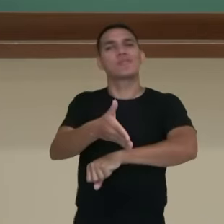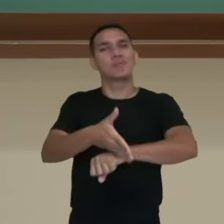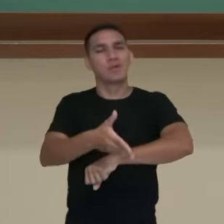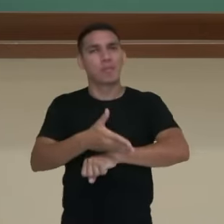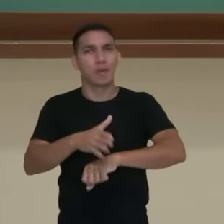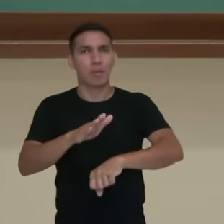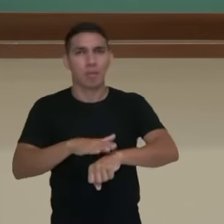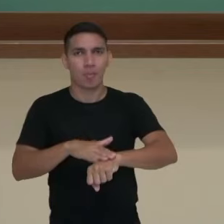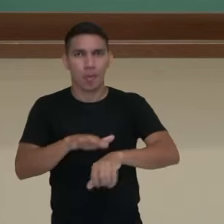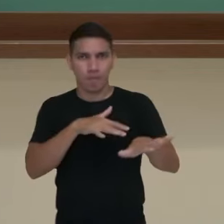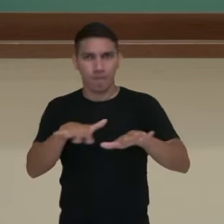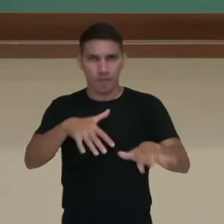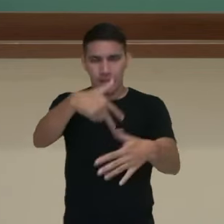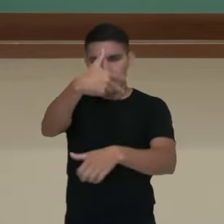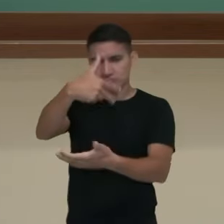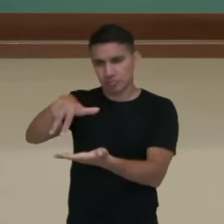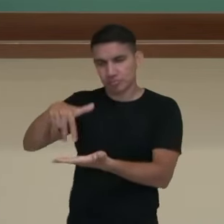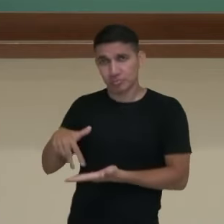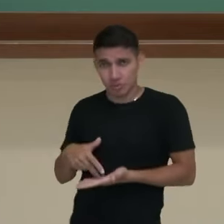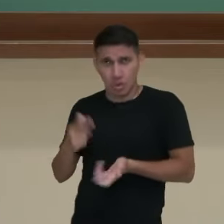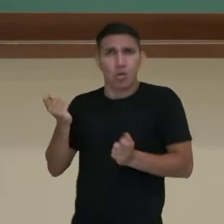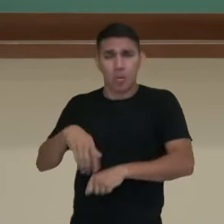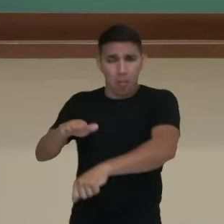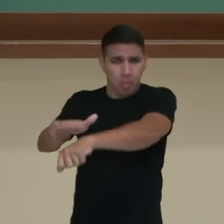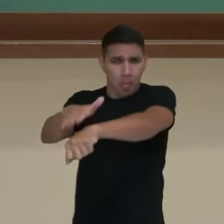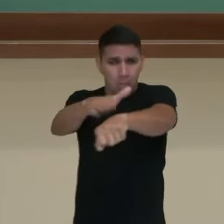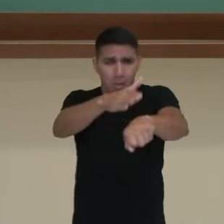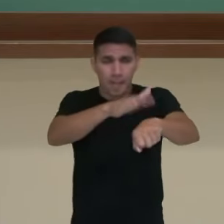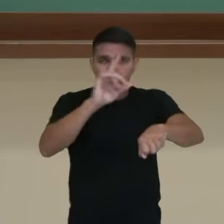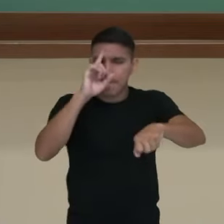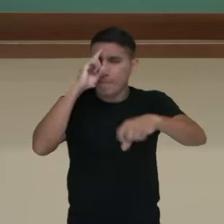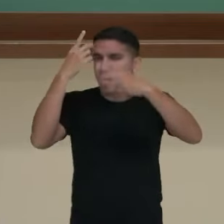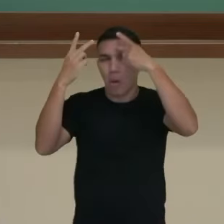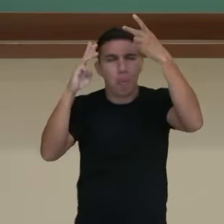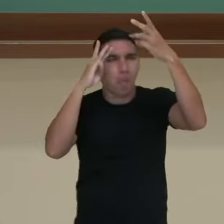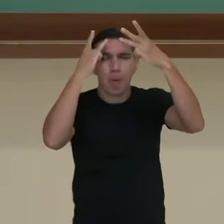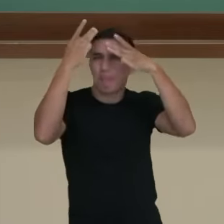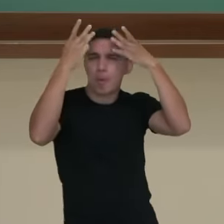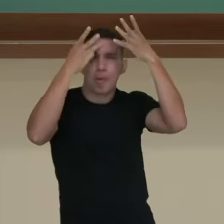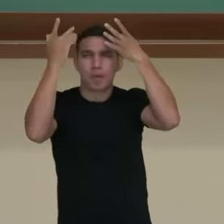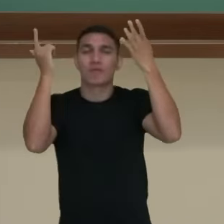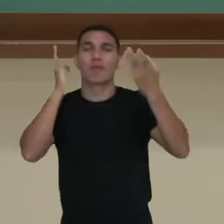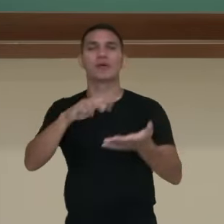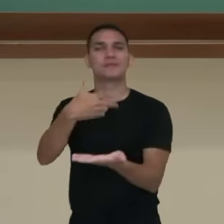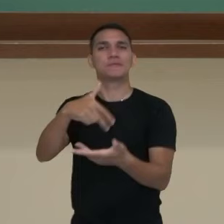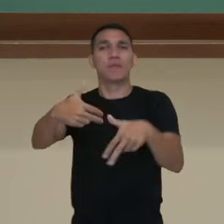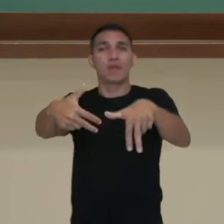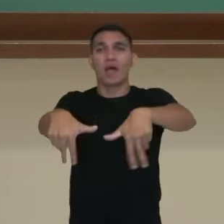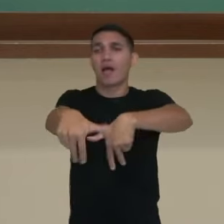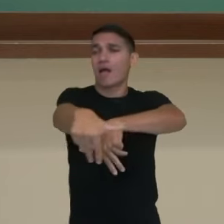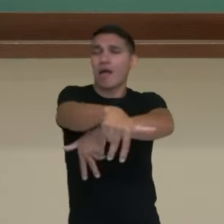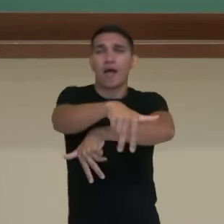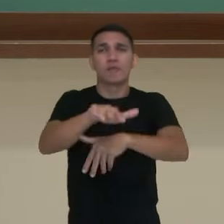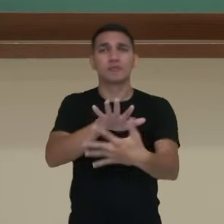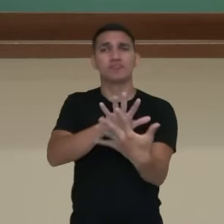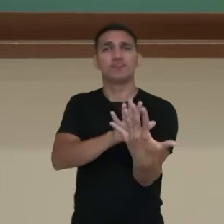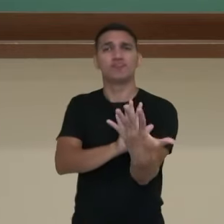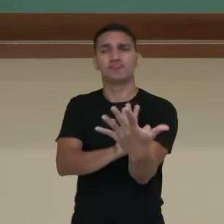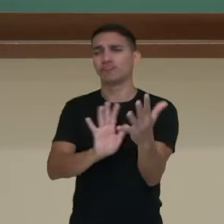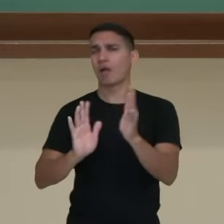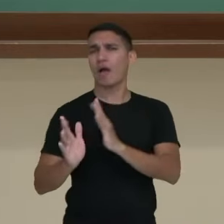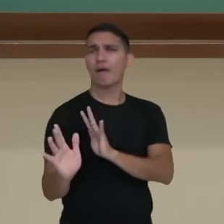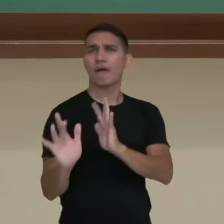desse movimento desenvolva a sua criatividade, use a sua criatividade para dançar, né, elaborando a